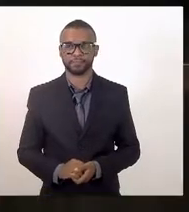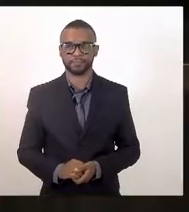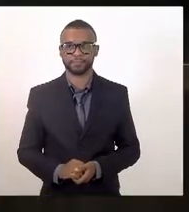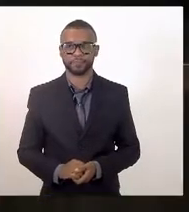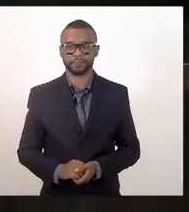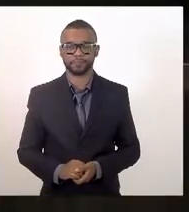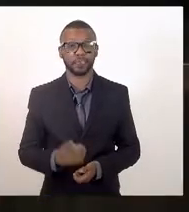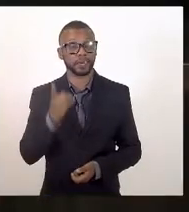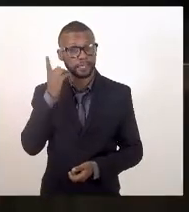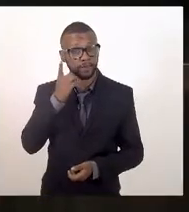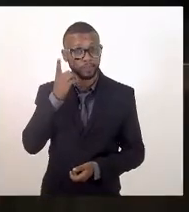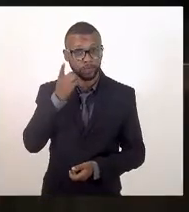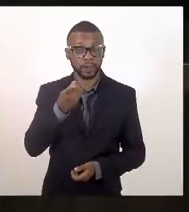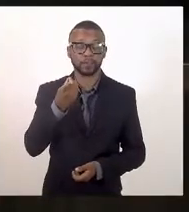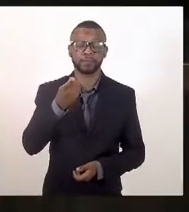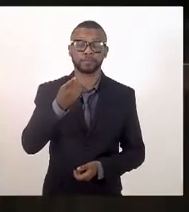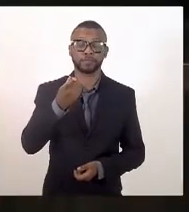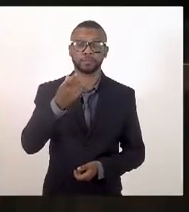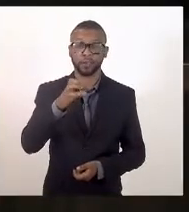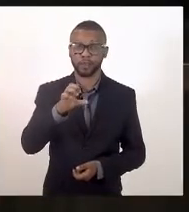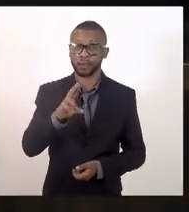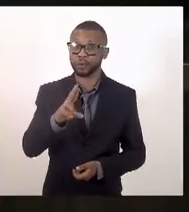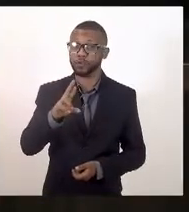Deputado Carlos Macedo. Deputado Eurico Júnior.